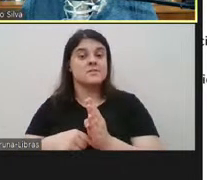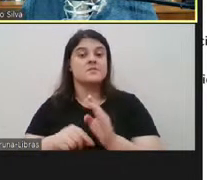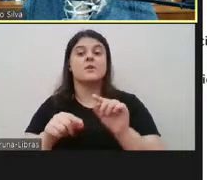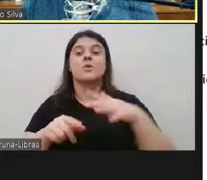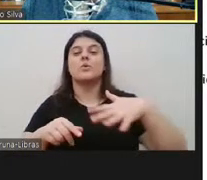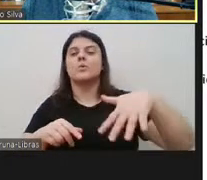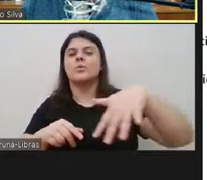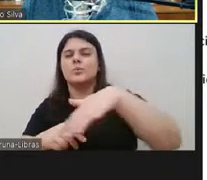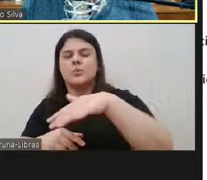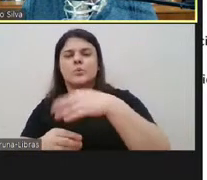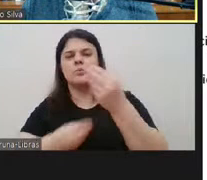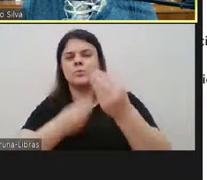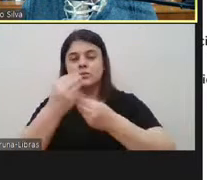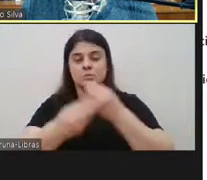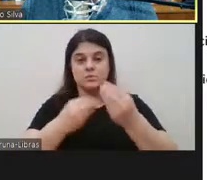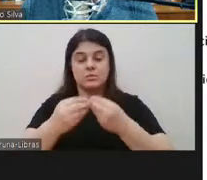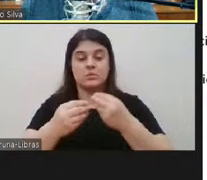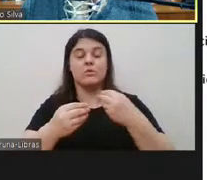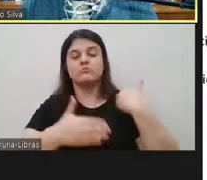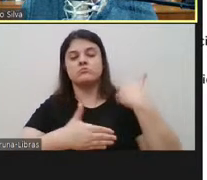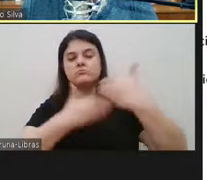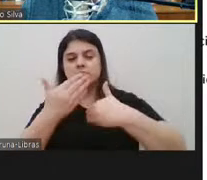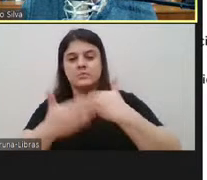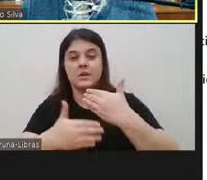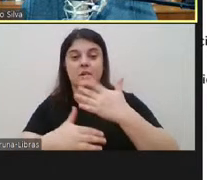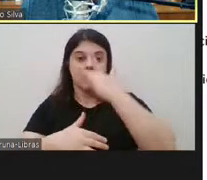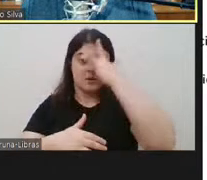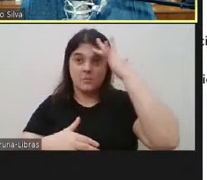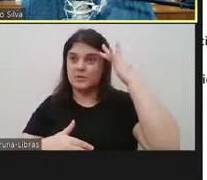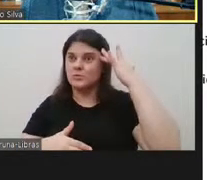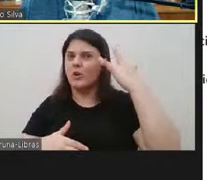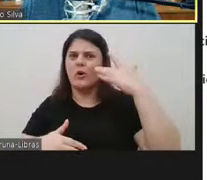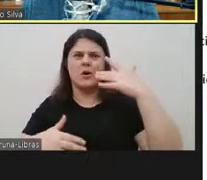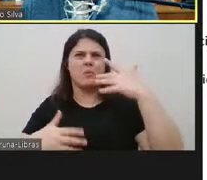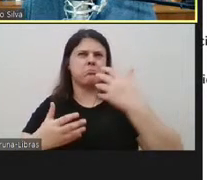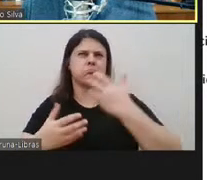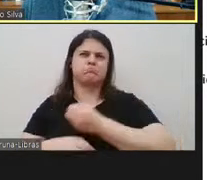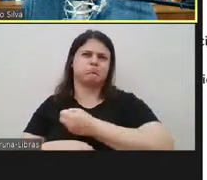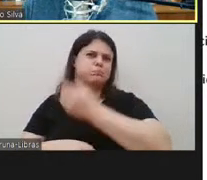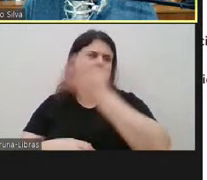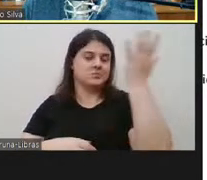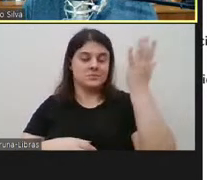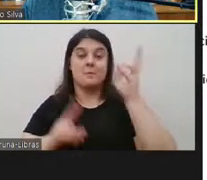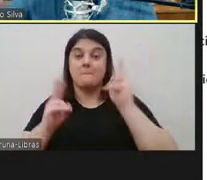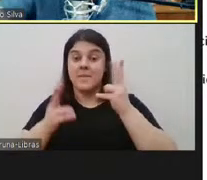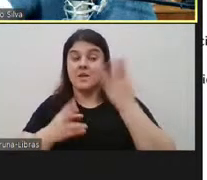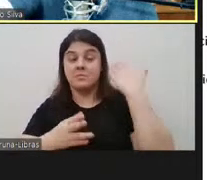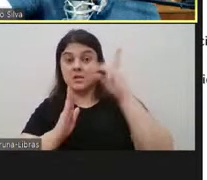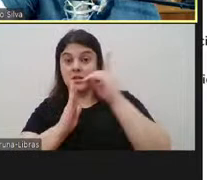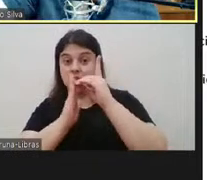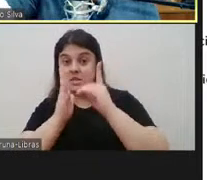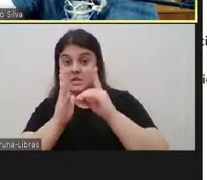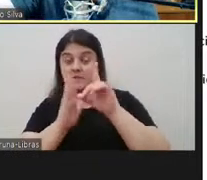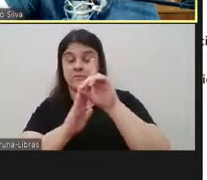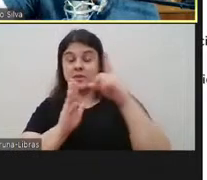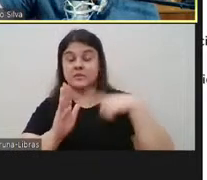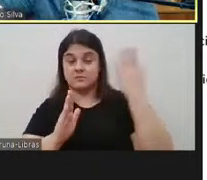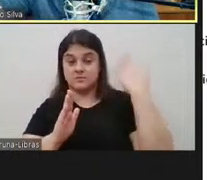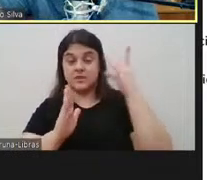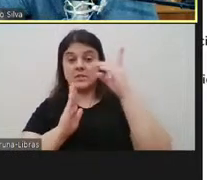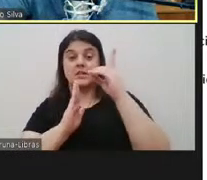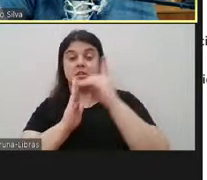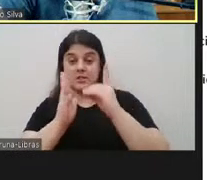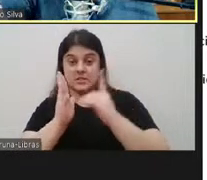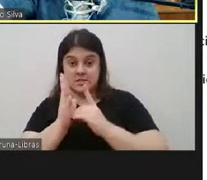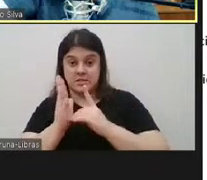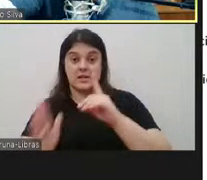esse sistema é essa Constituição Federal com a participação de milhares de brasileiros e mesmo nos anos 80 sentem internet sem ter nada disso